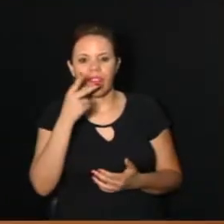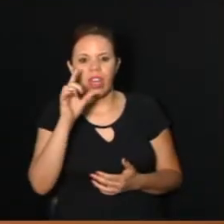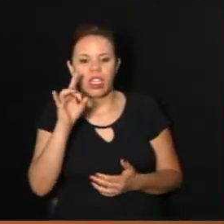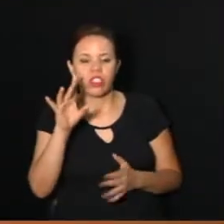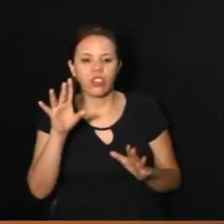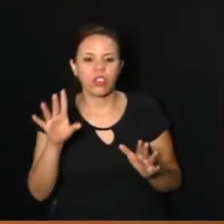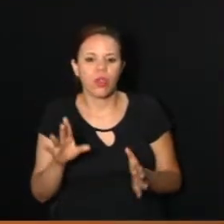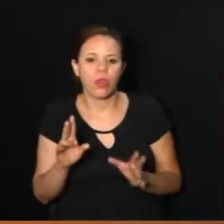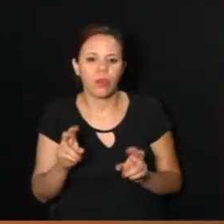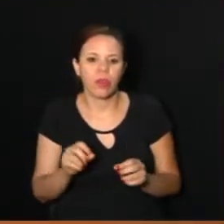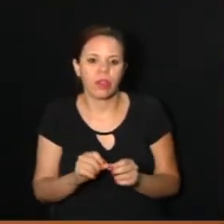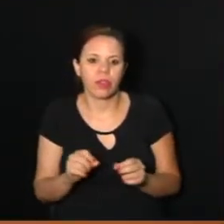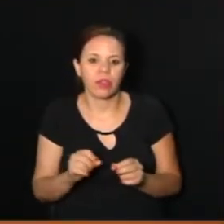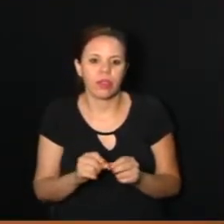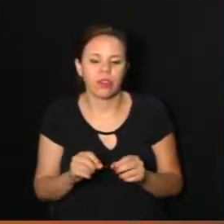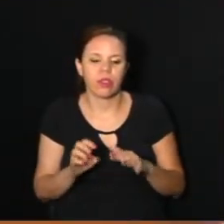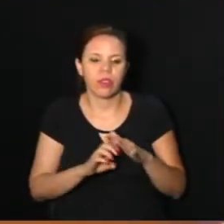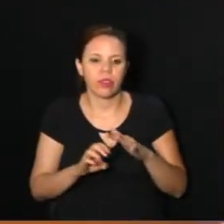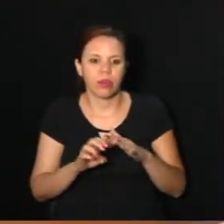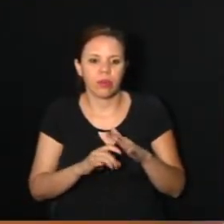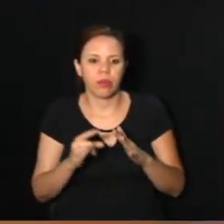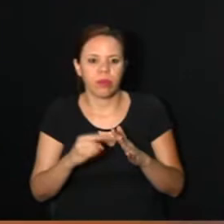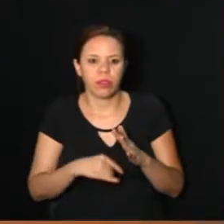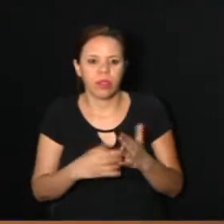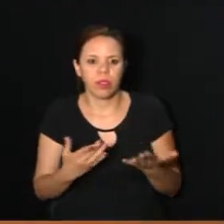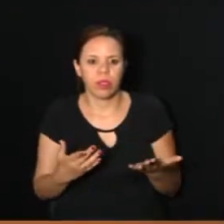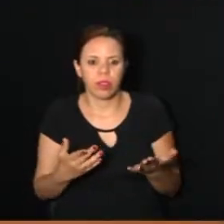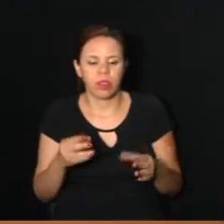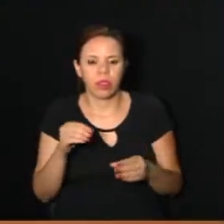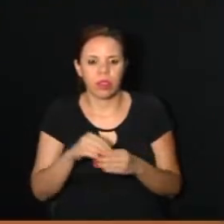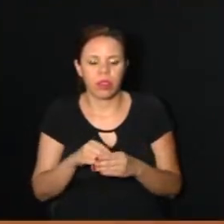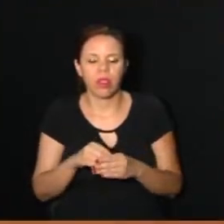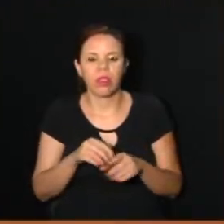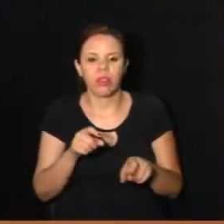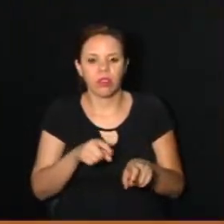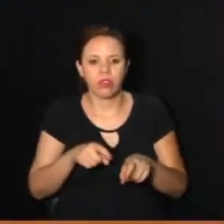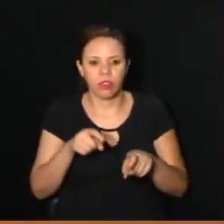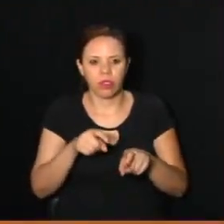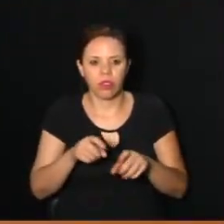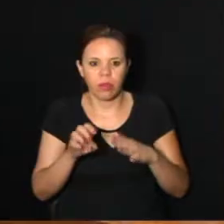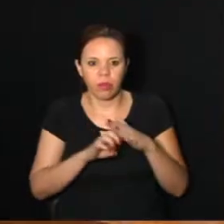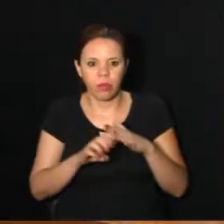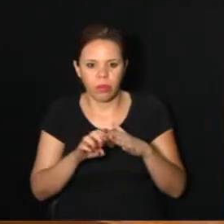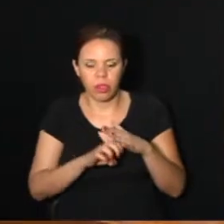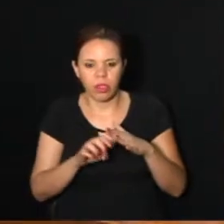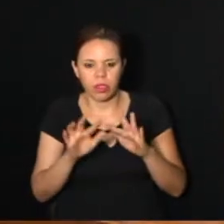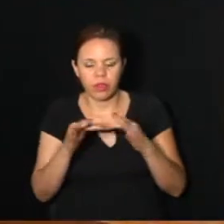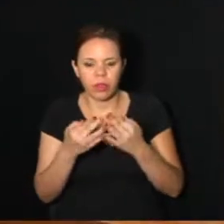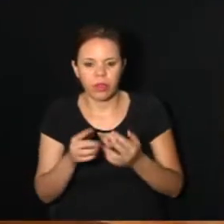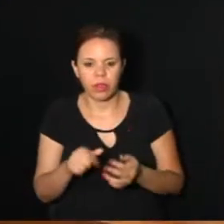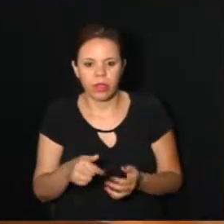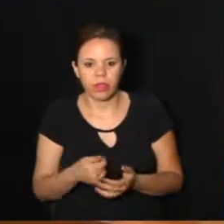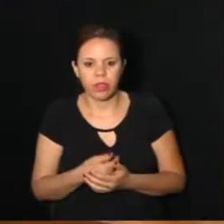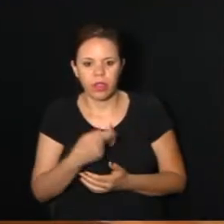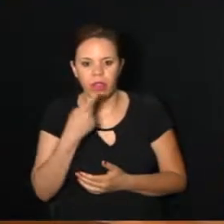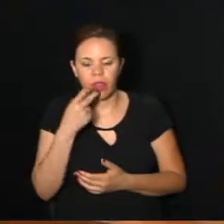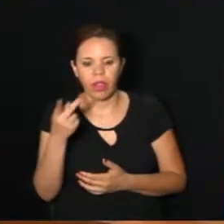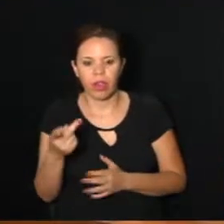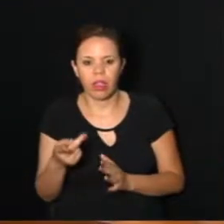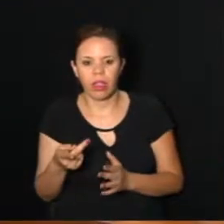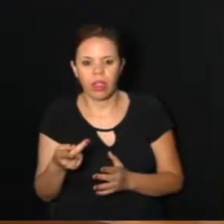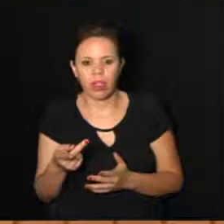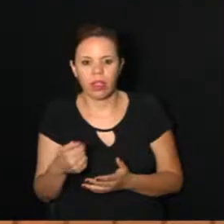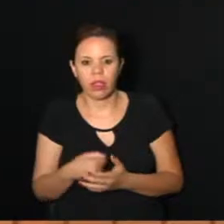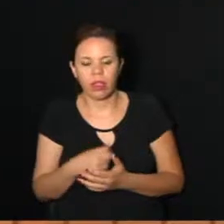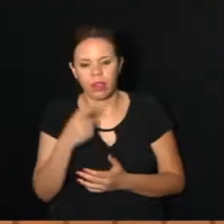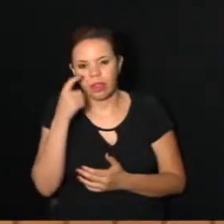de empresas dentro da zona rural. Ah, é verdade. São empresas familiares. Isso aí, francamente, eu vou ser bem crítico, isso é uma